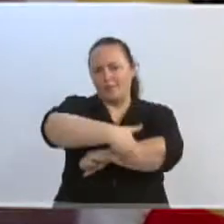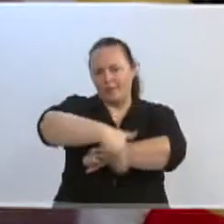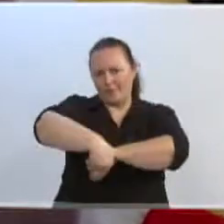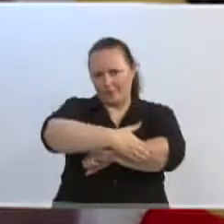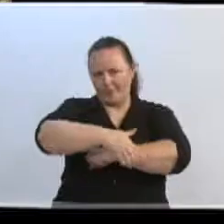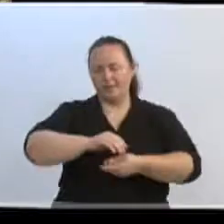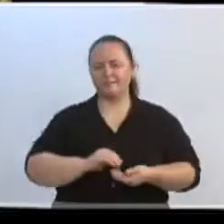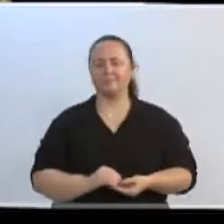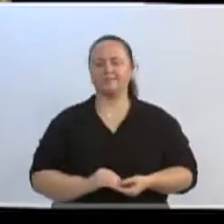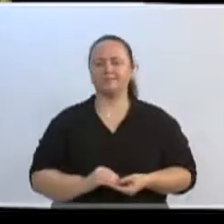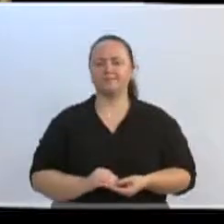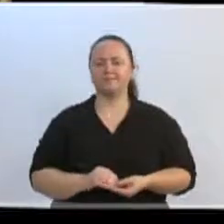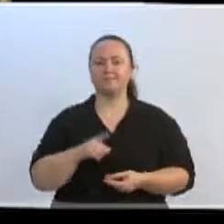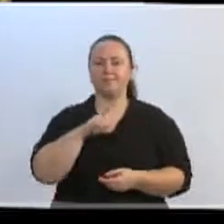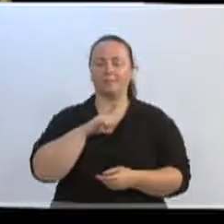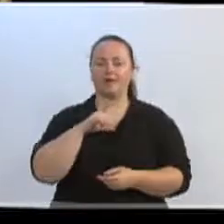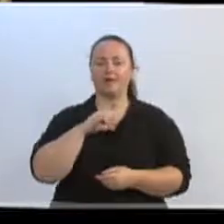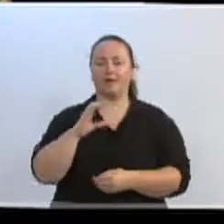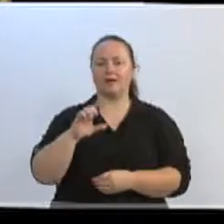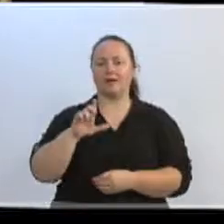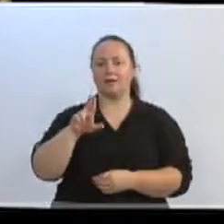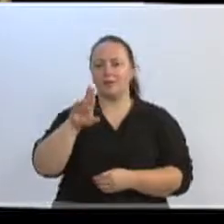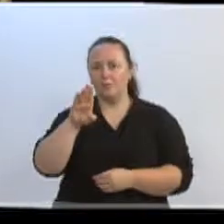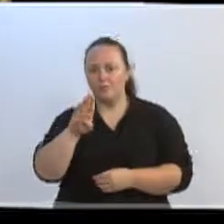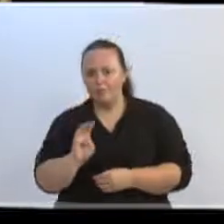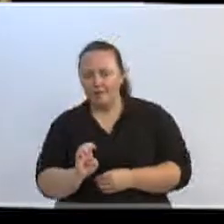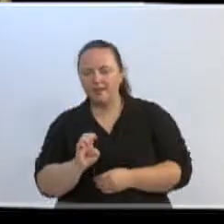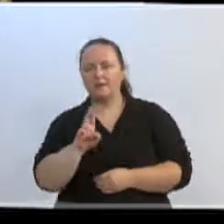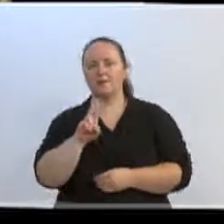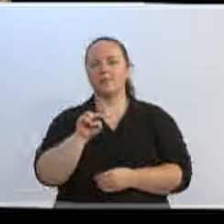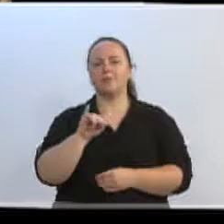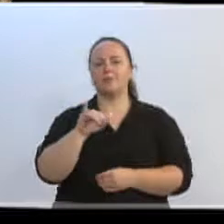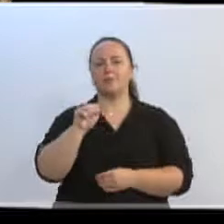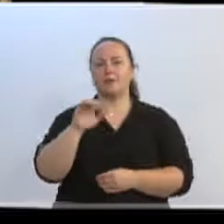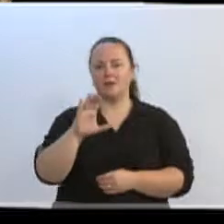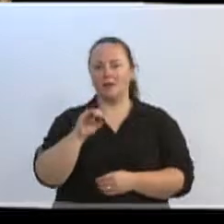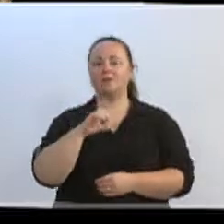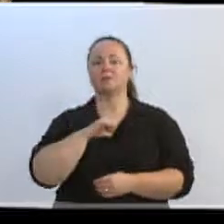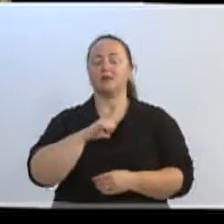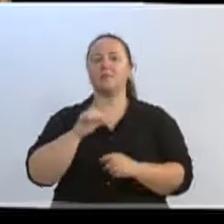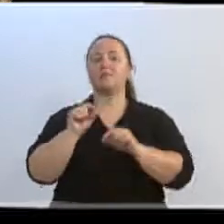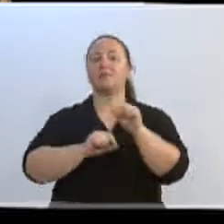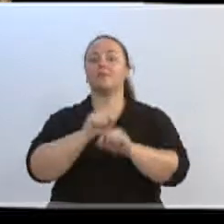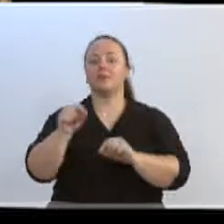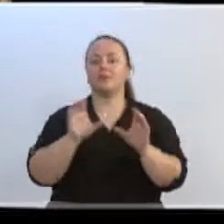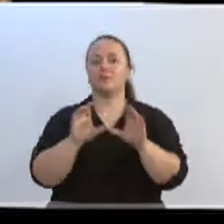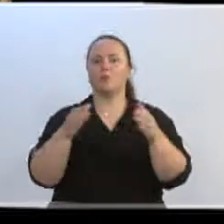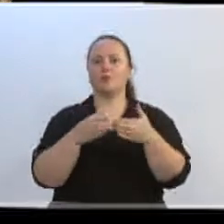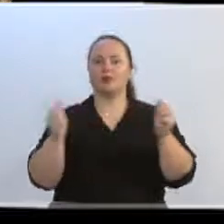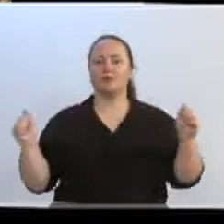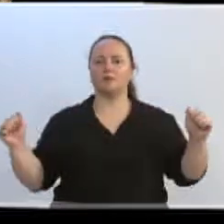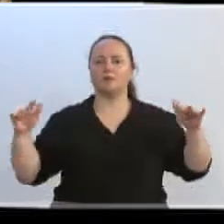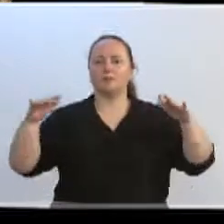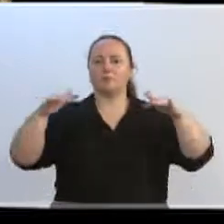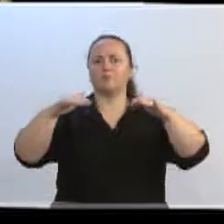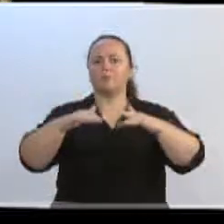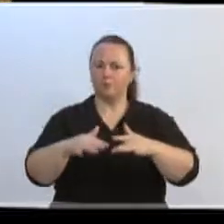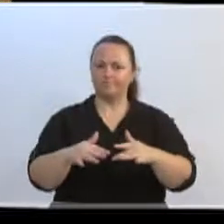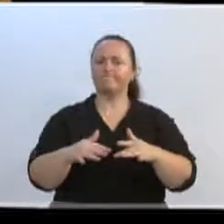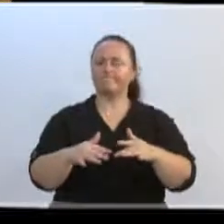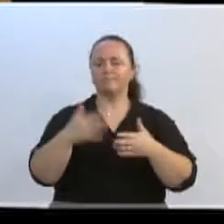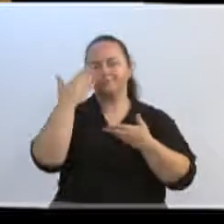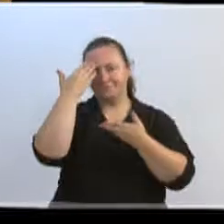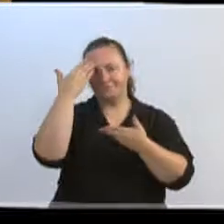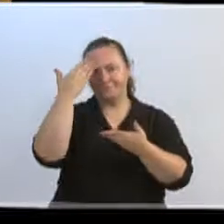maia no clube união que vemos é a presença maciça da comunidade agradeceu os olhos